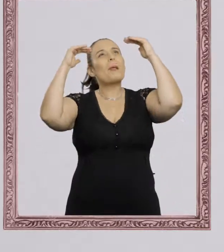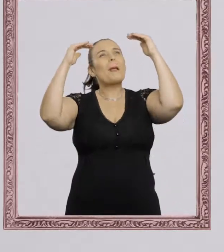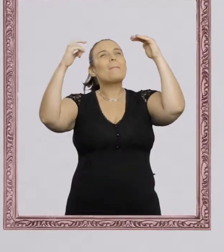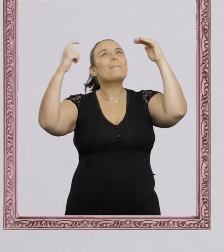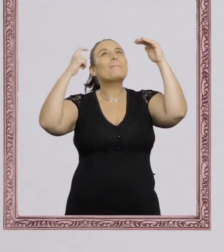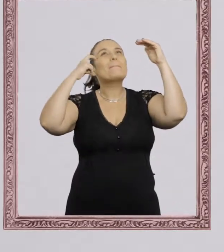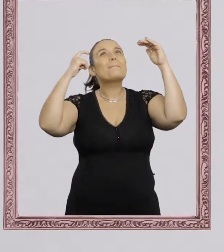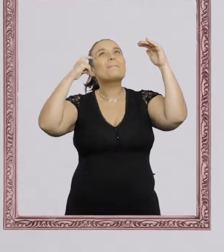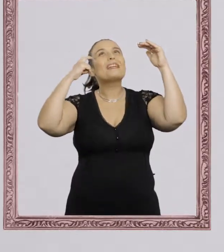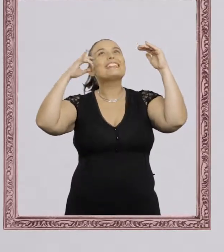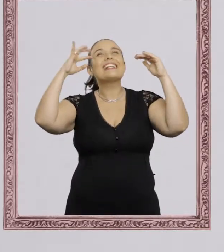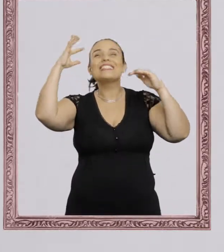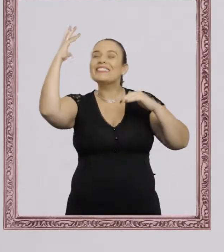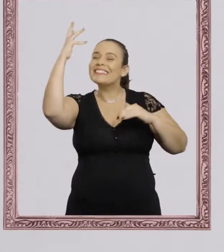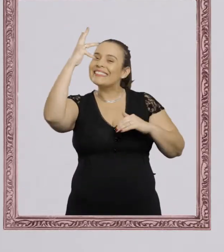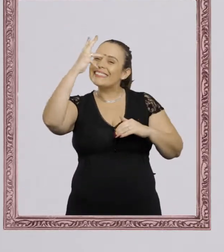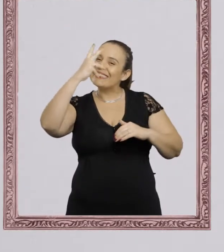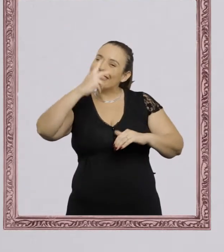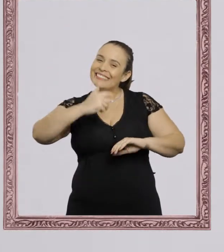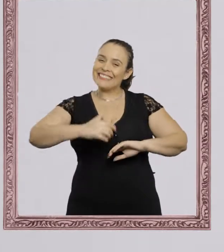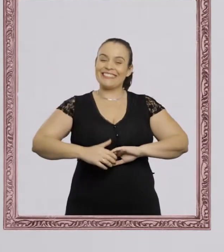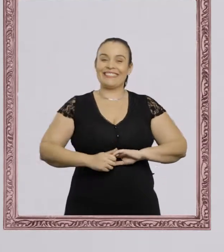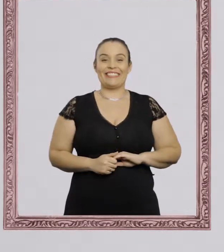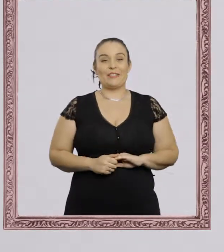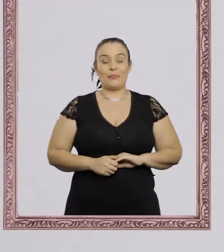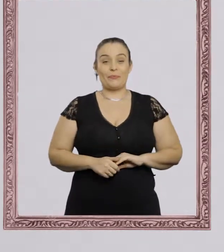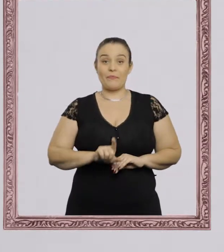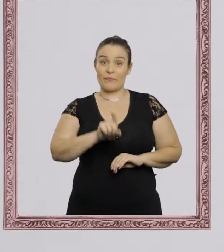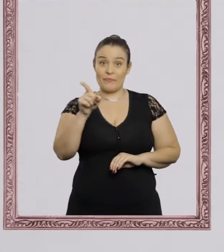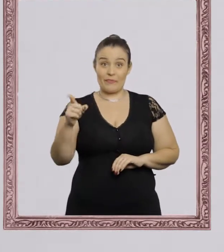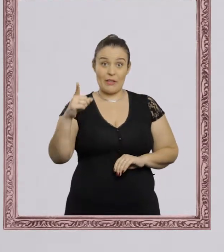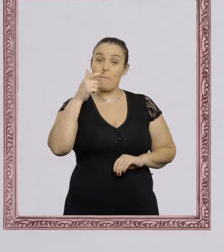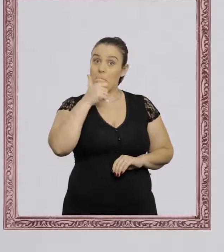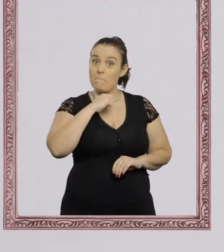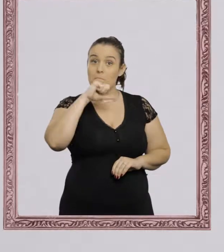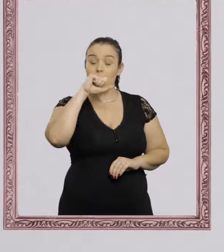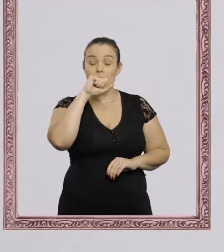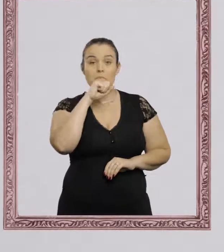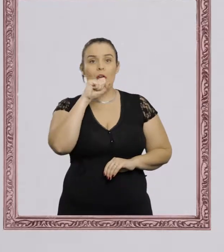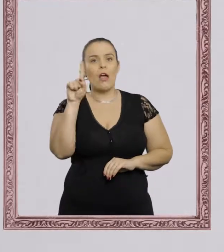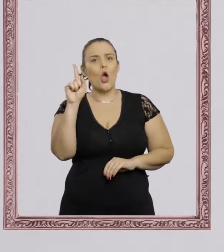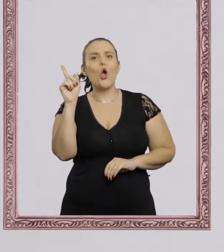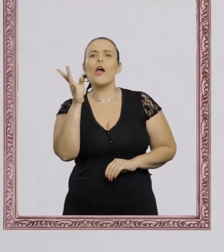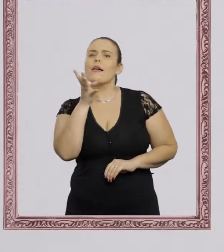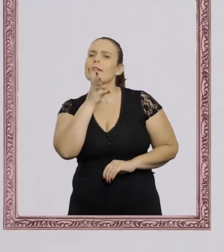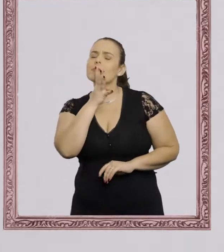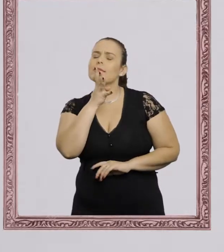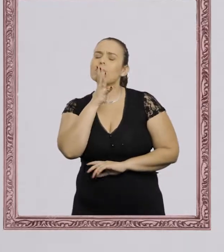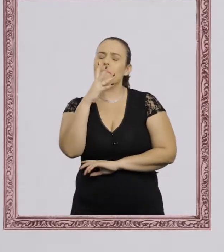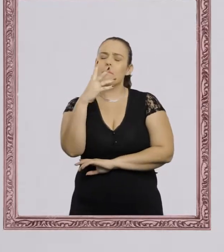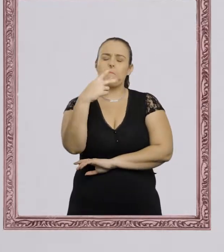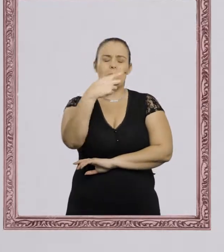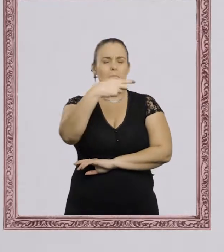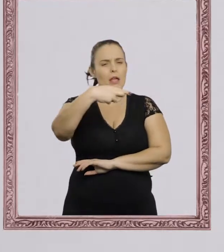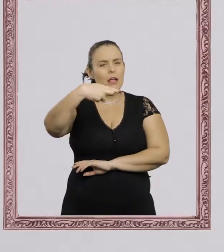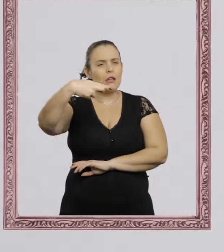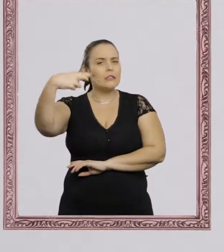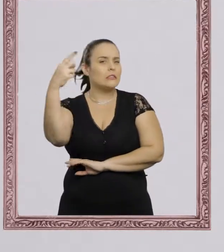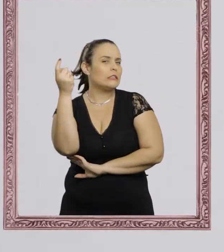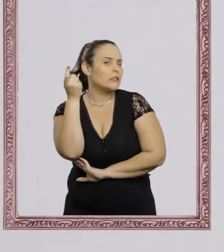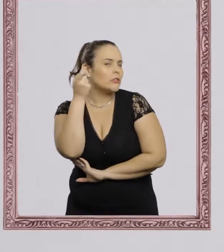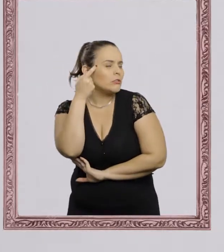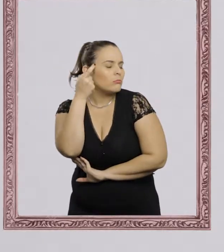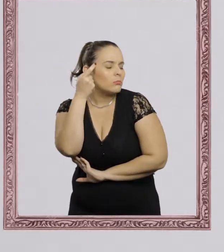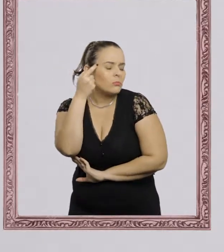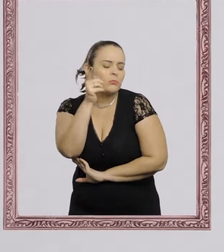os pensamentos mais bonitos. A senhora Darling ouviu falar de Peter Pan pela primeira vez. Ela estava tentando adivinhar